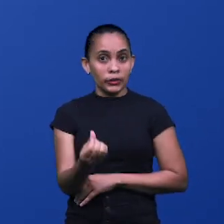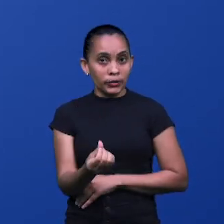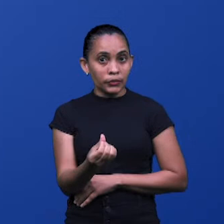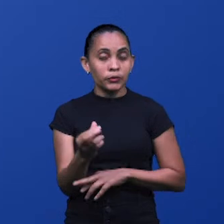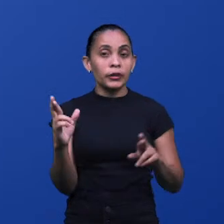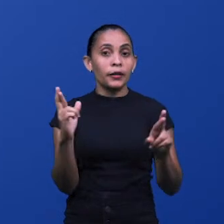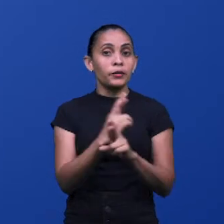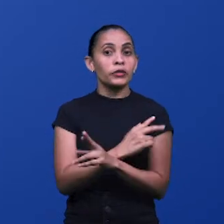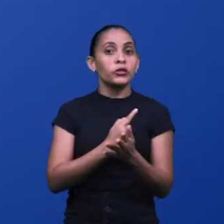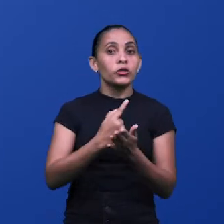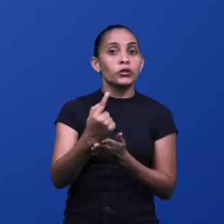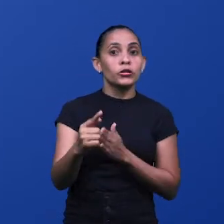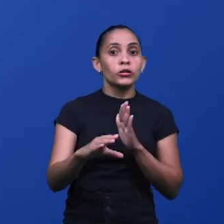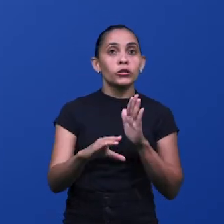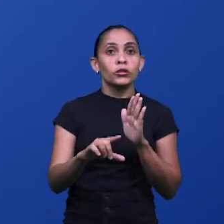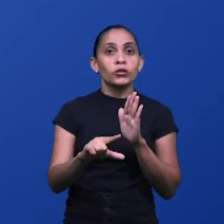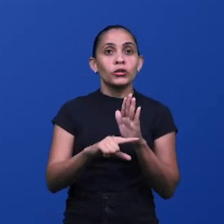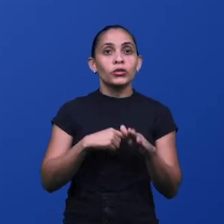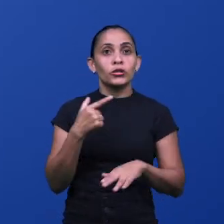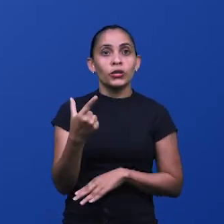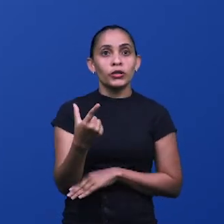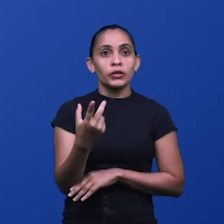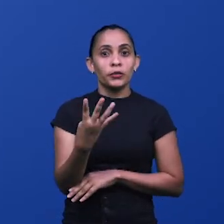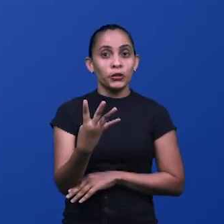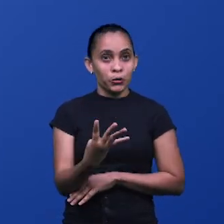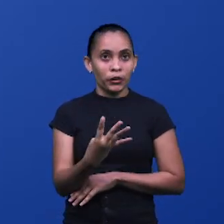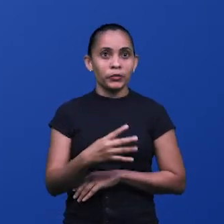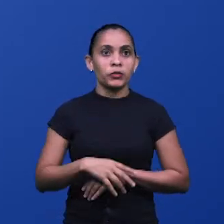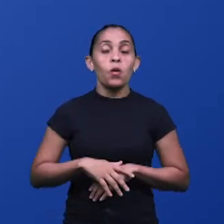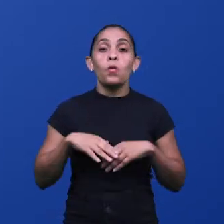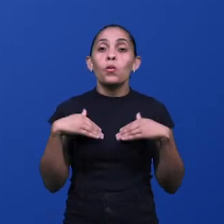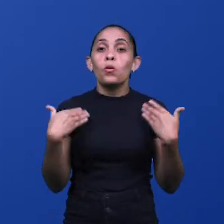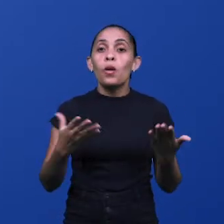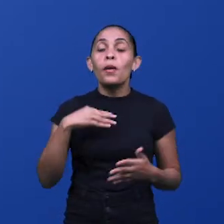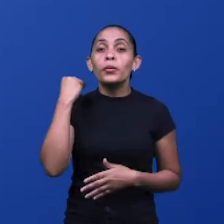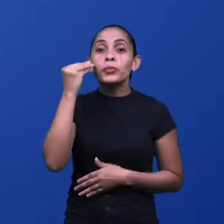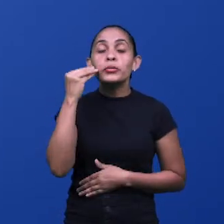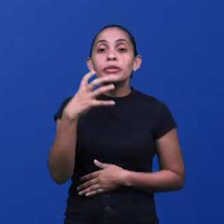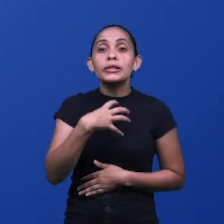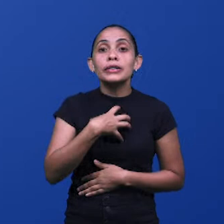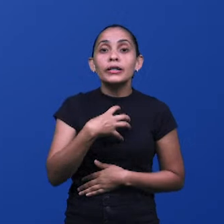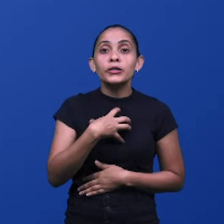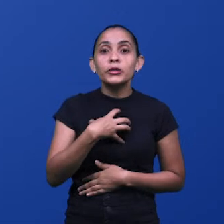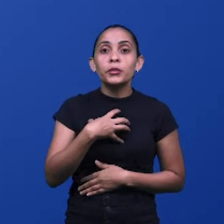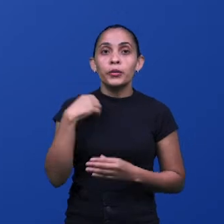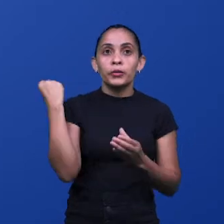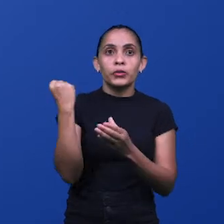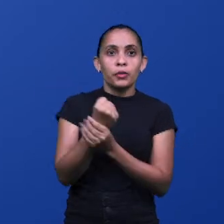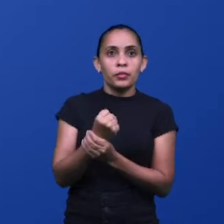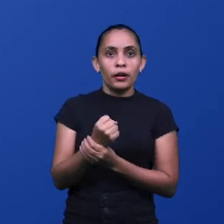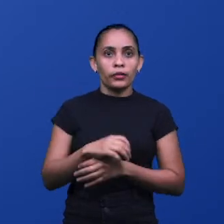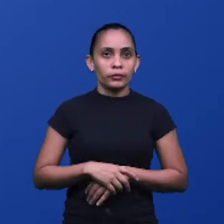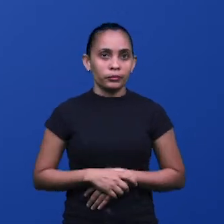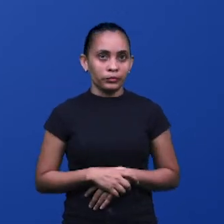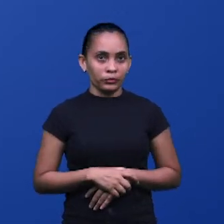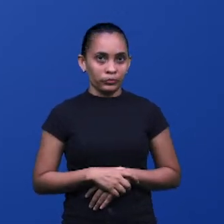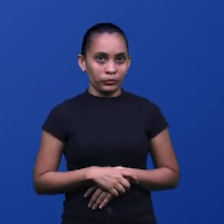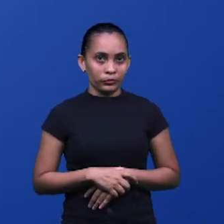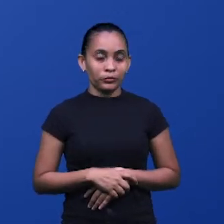Gênesis 22,4. Qual foi a experiência e o sentimento de Abraão?